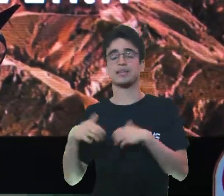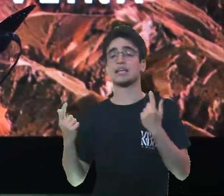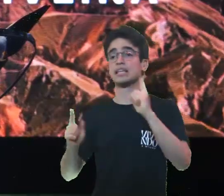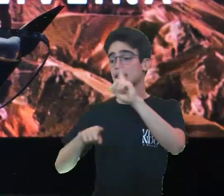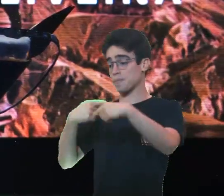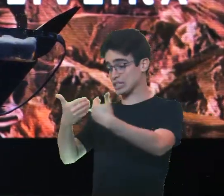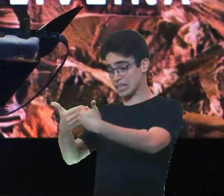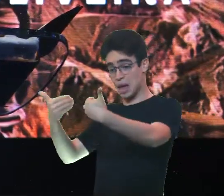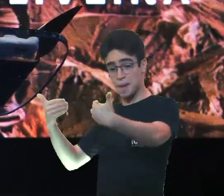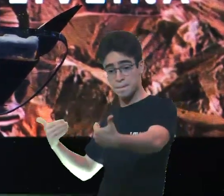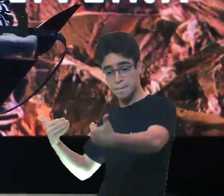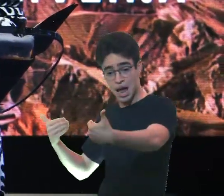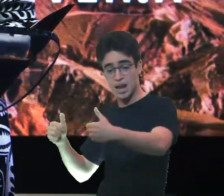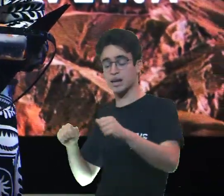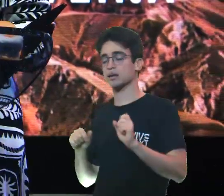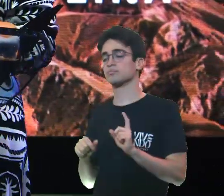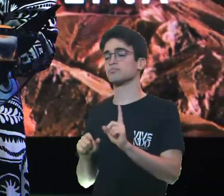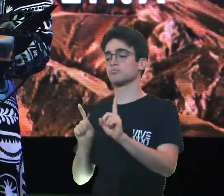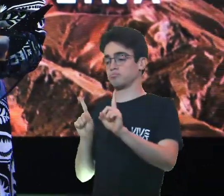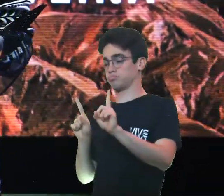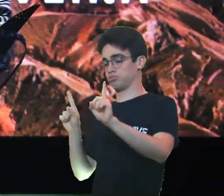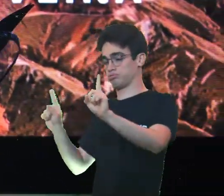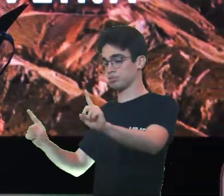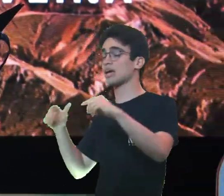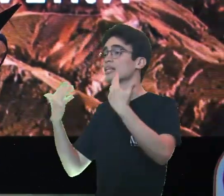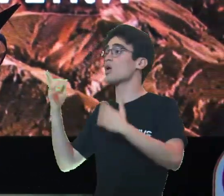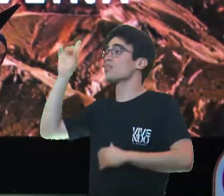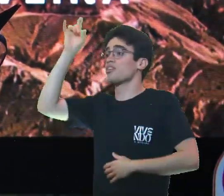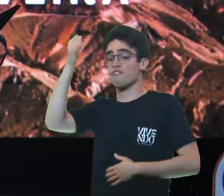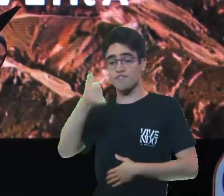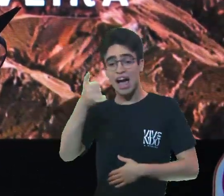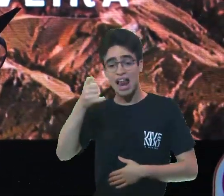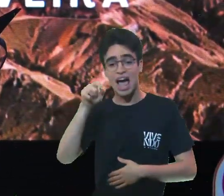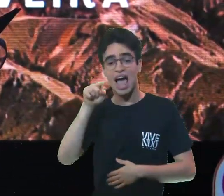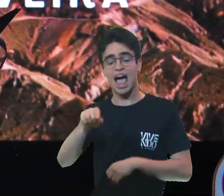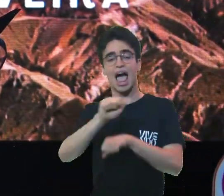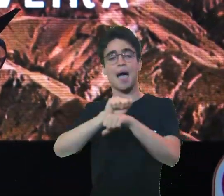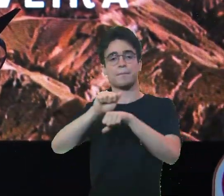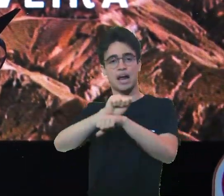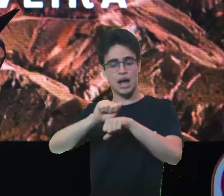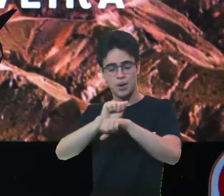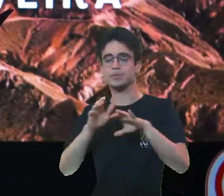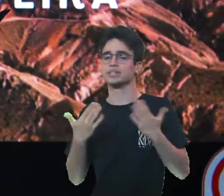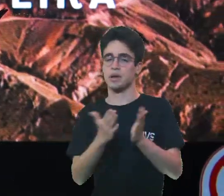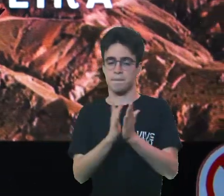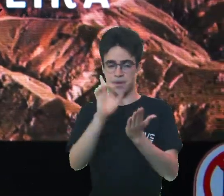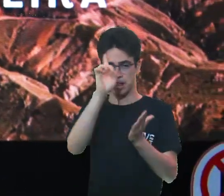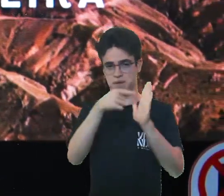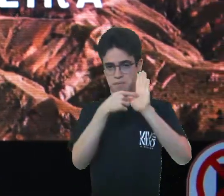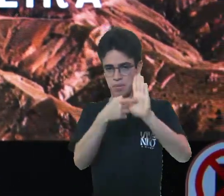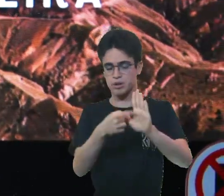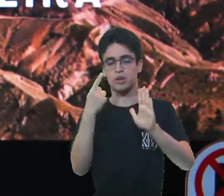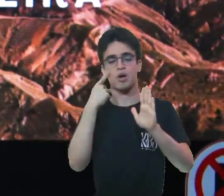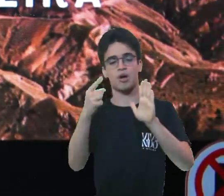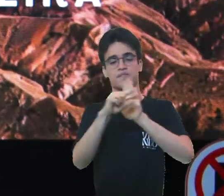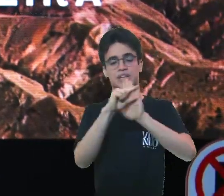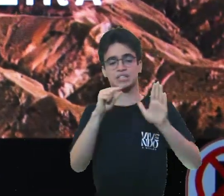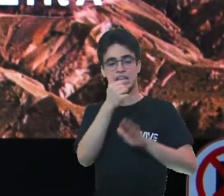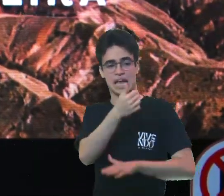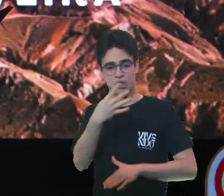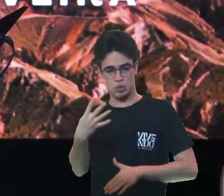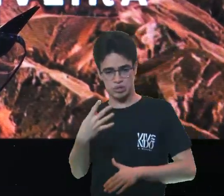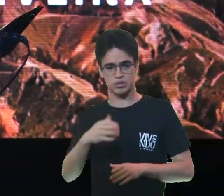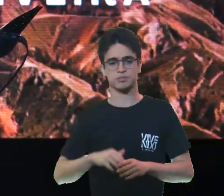separam, Deus volta a falar com Abraão, e assim diz a palavra do Senhor, no versículo 14 de